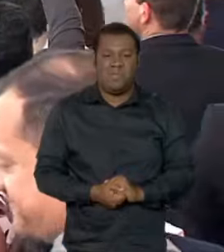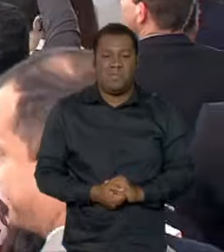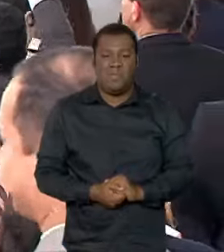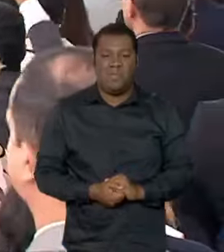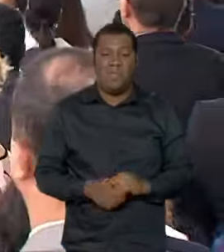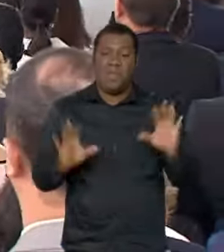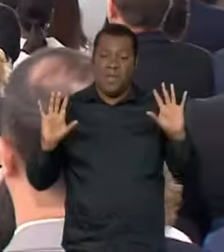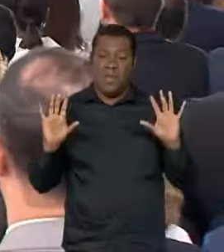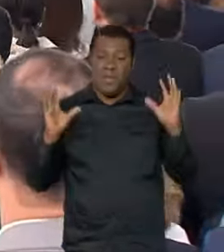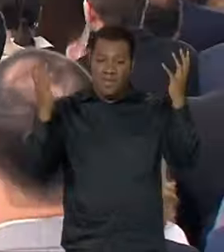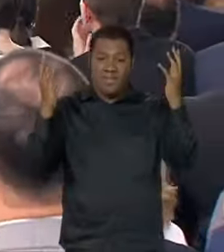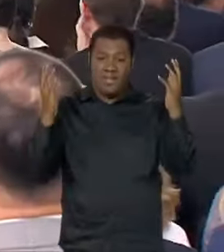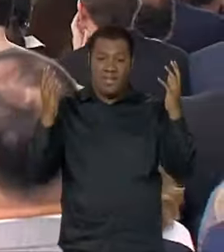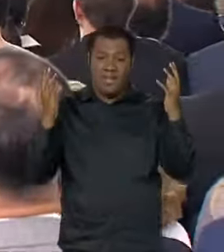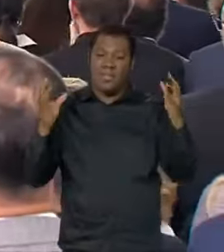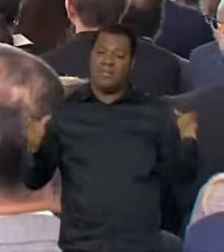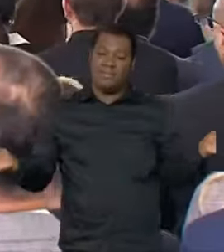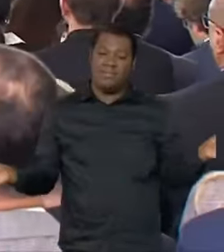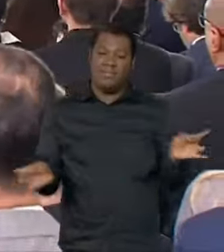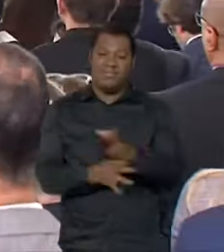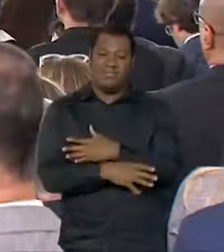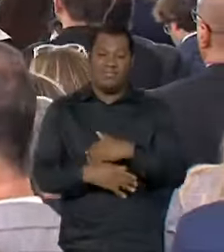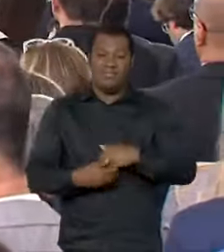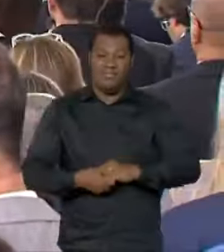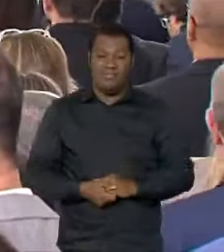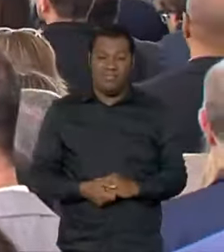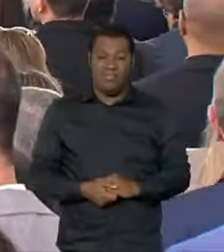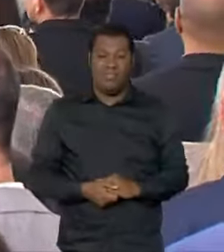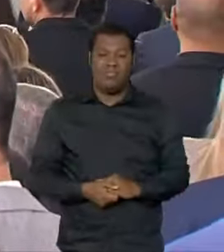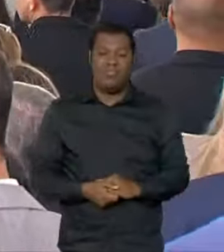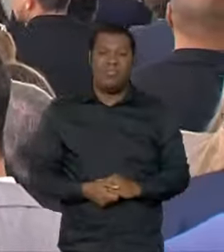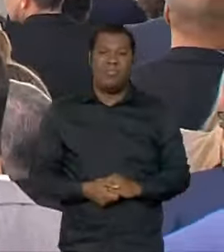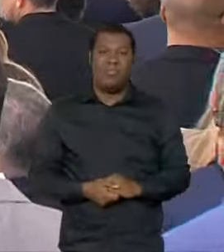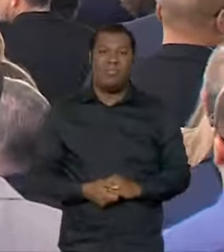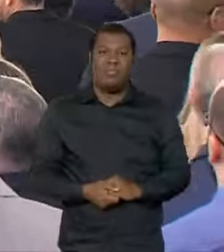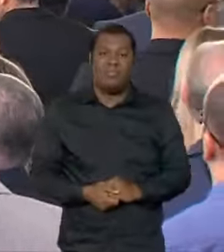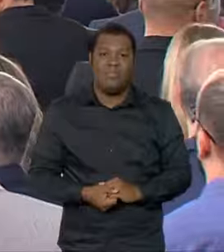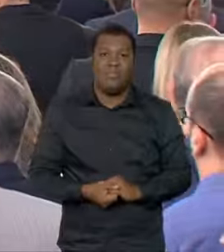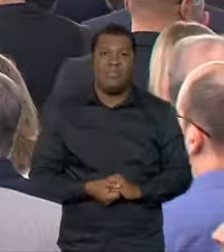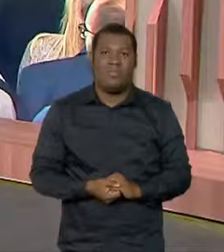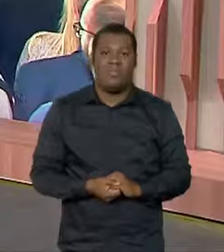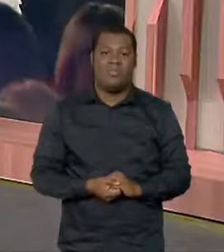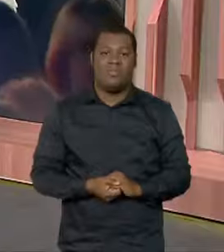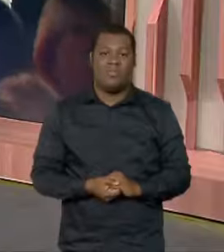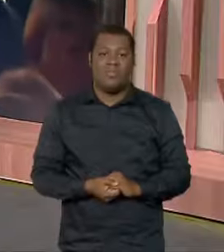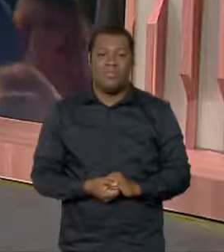Está encerrada a cerimônia. Pede-se a todos que aguardem.